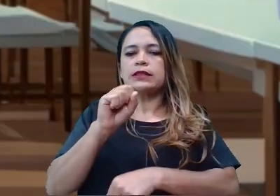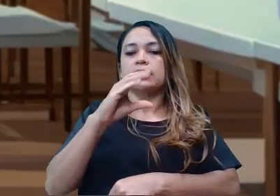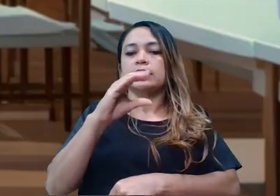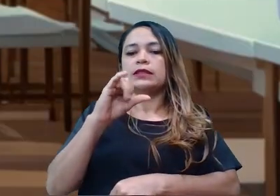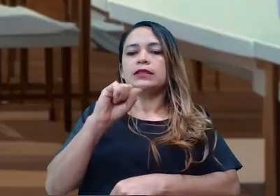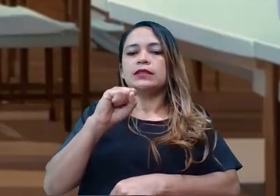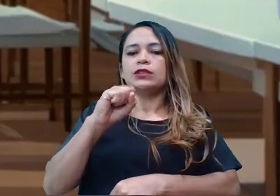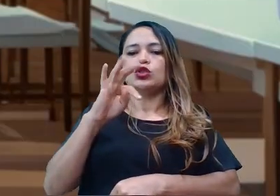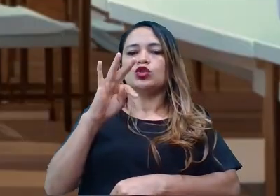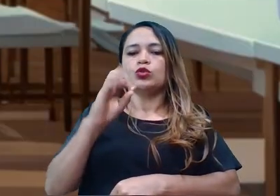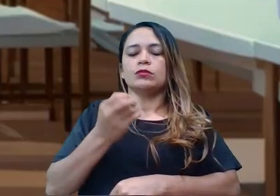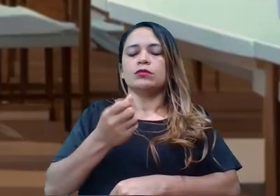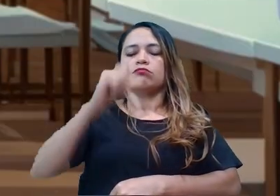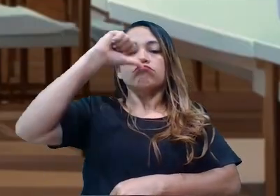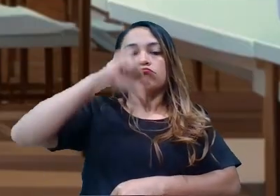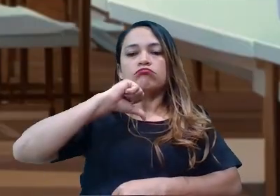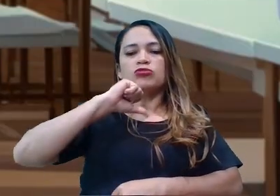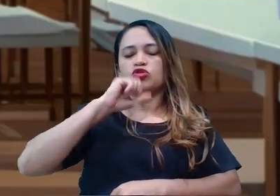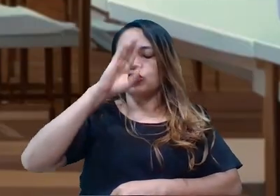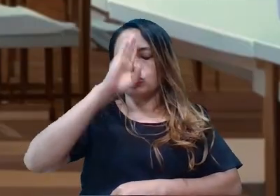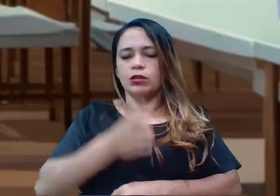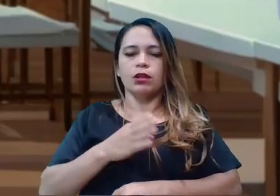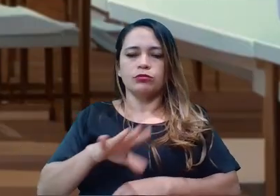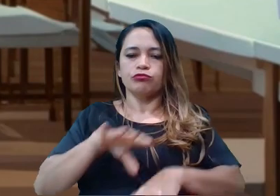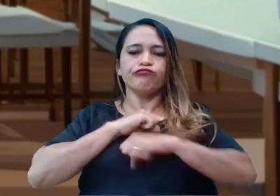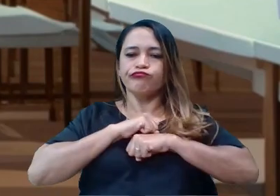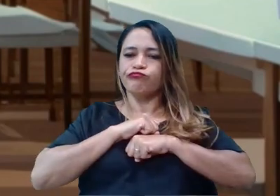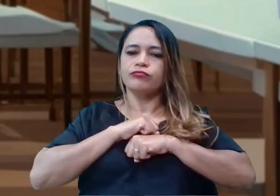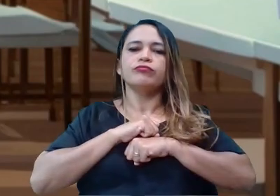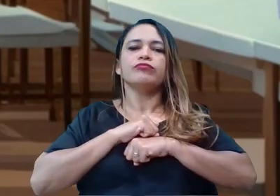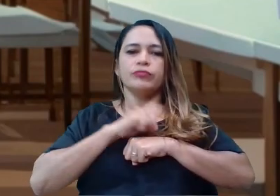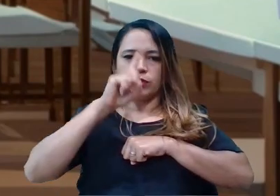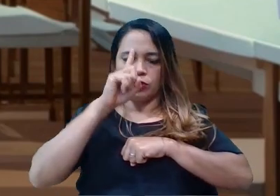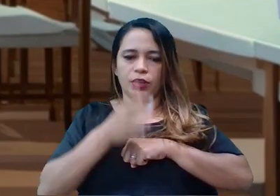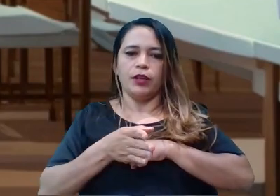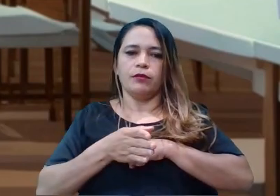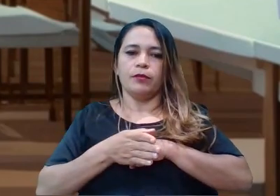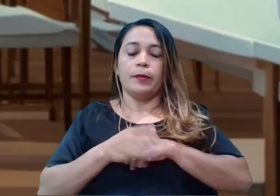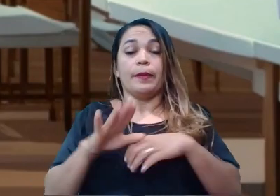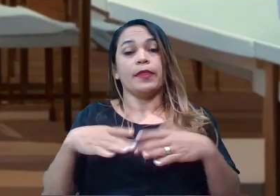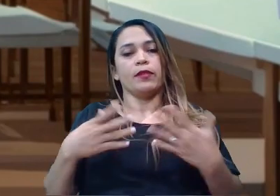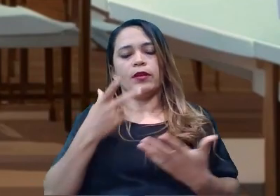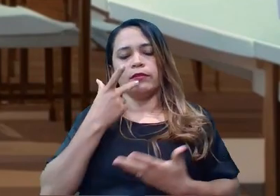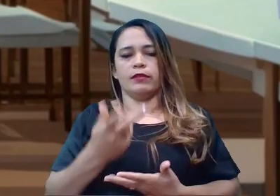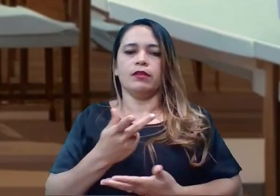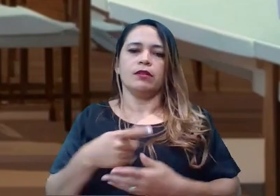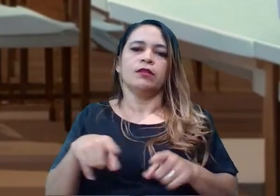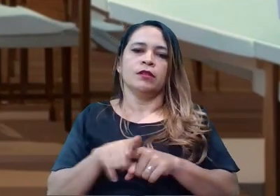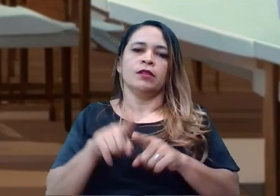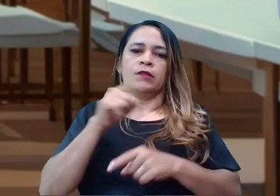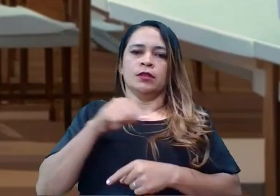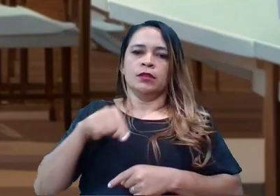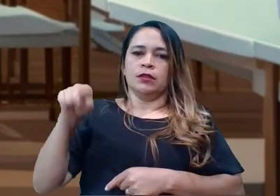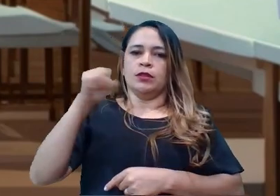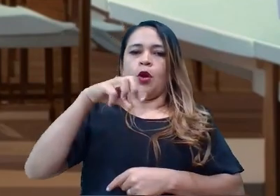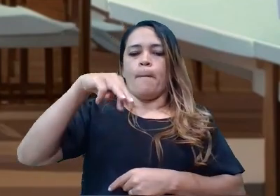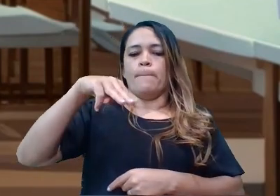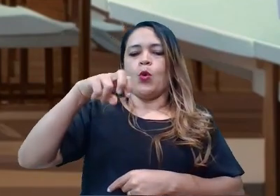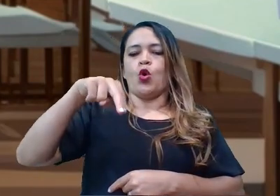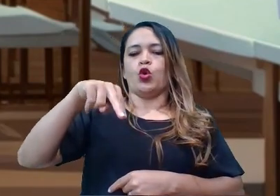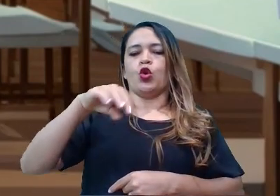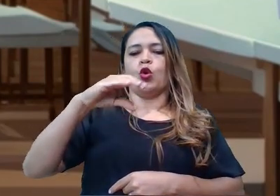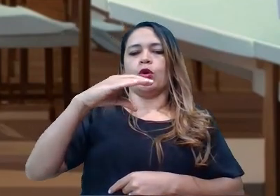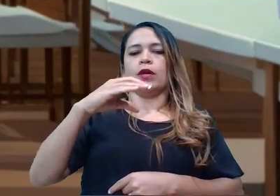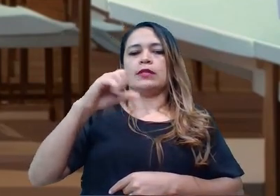ingerir direto o cisto do protozoário, eu peguei por contato direto com o parasita. Então, a gente fala que nesse caso o ciclo foi